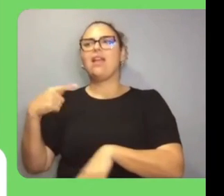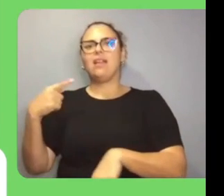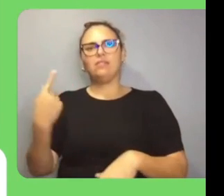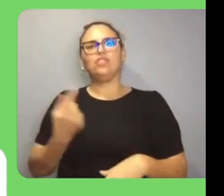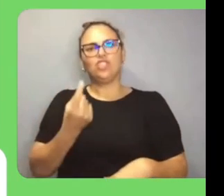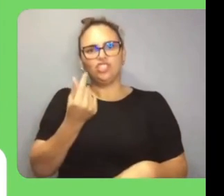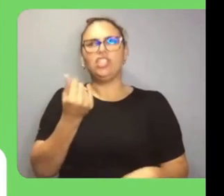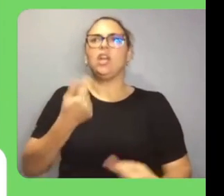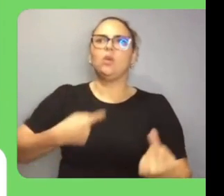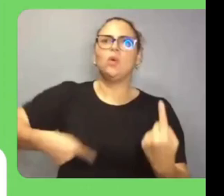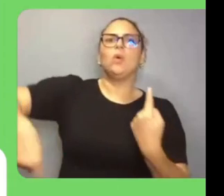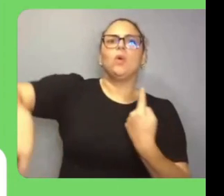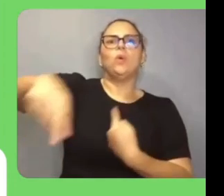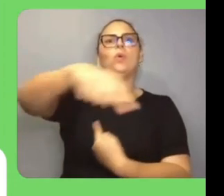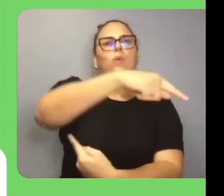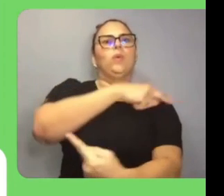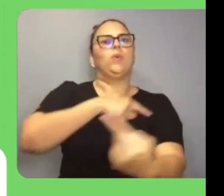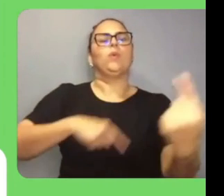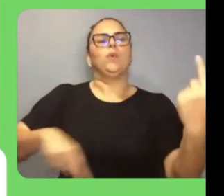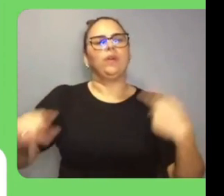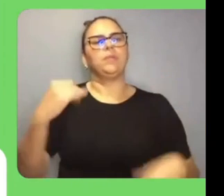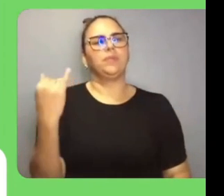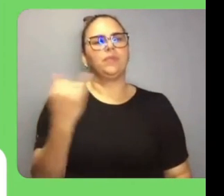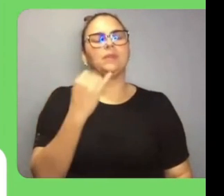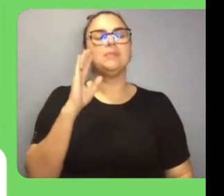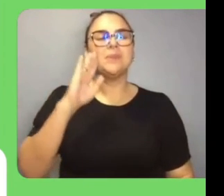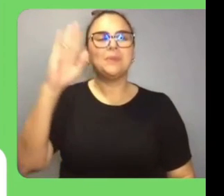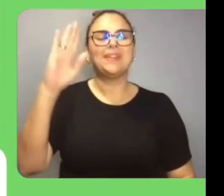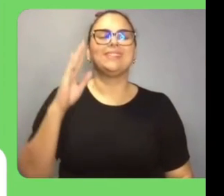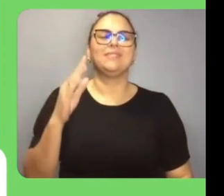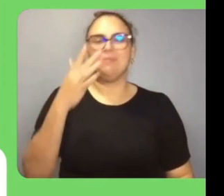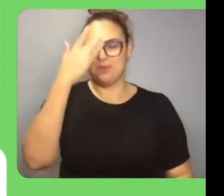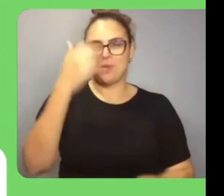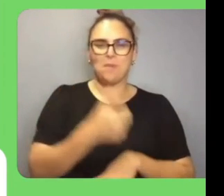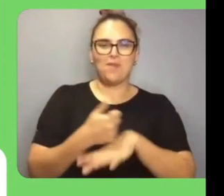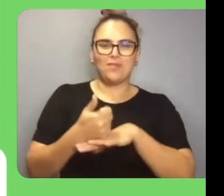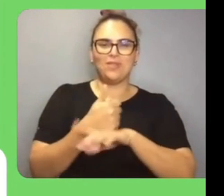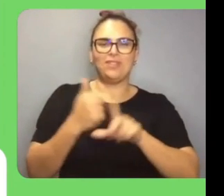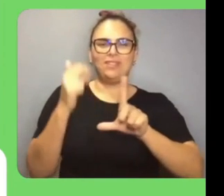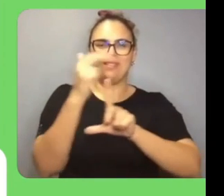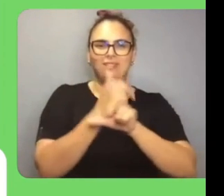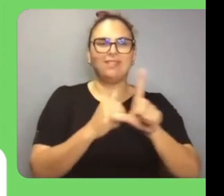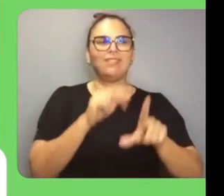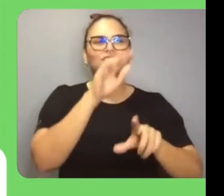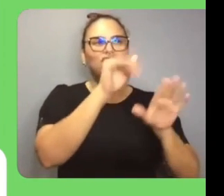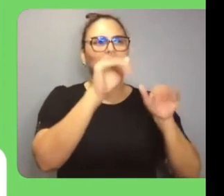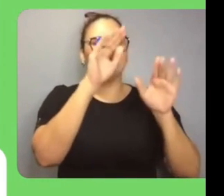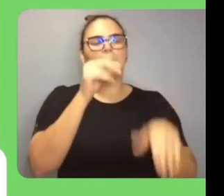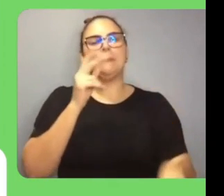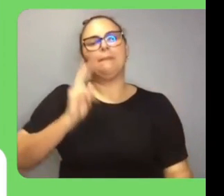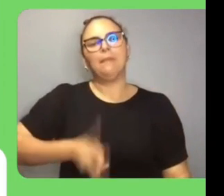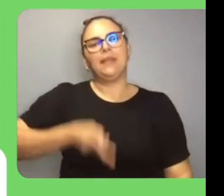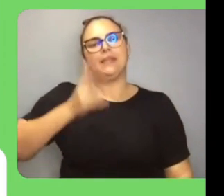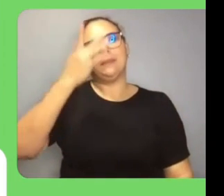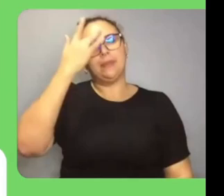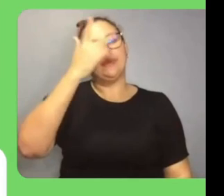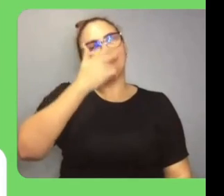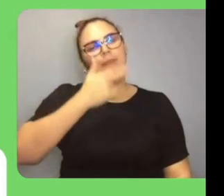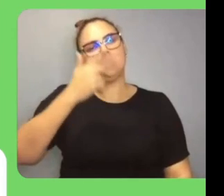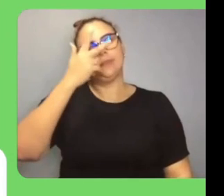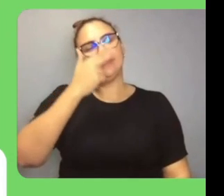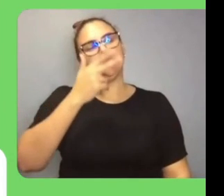chegar, porque geralmente, principalmente ilustrador, né? É sempre as mesmas pessoas que são chamadas para fazer os... Sabe? Uhum.